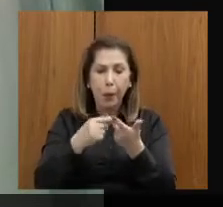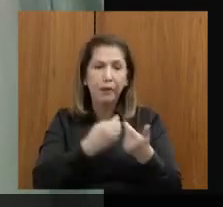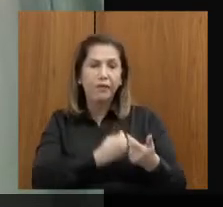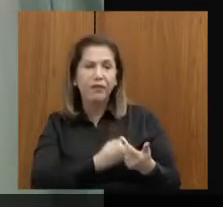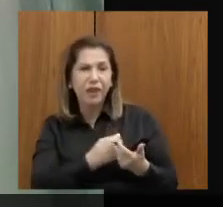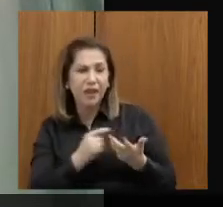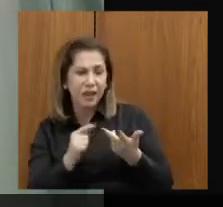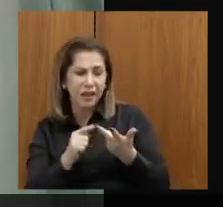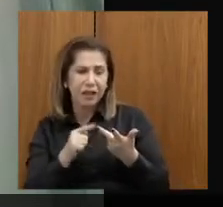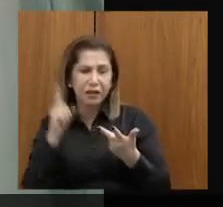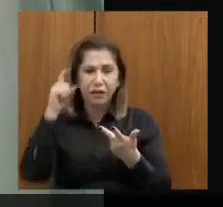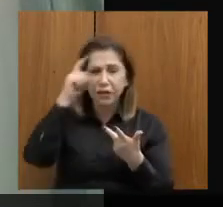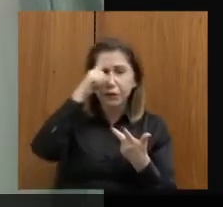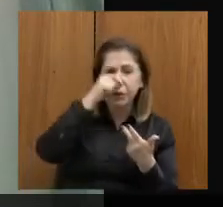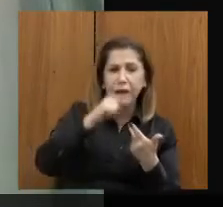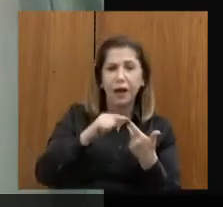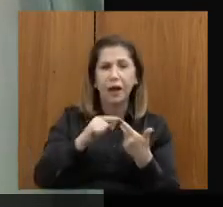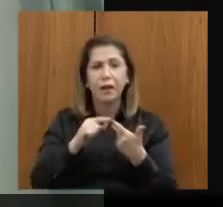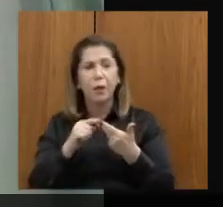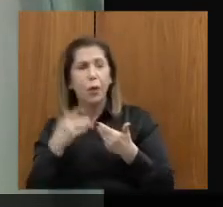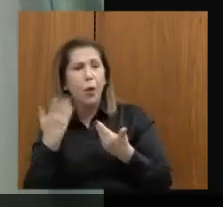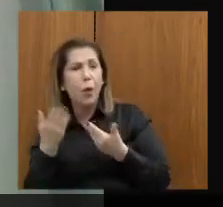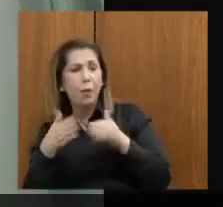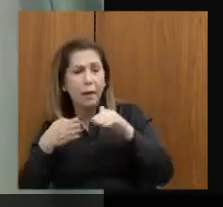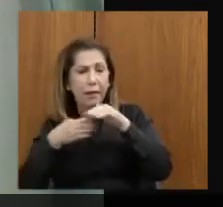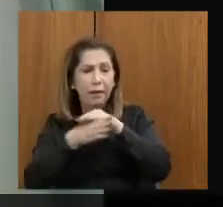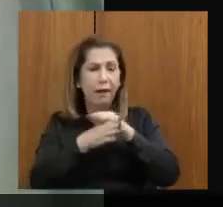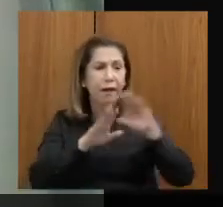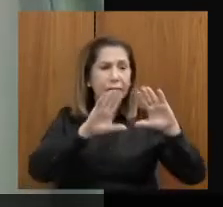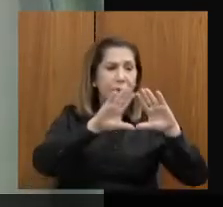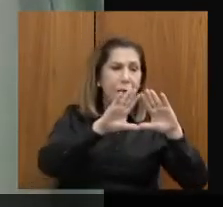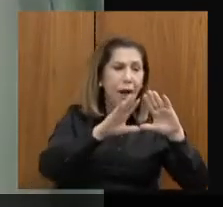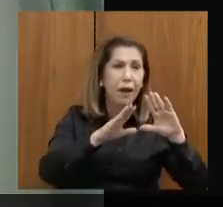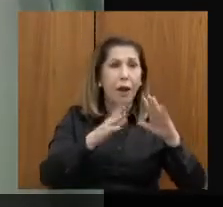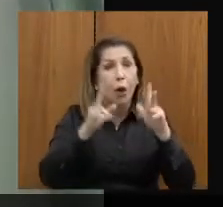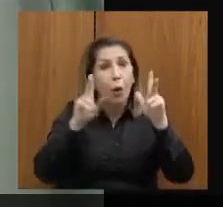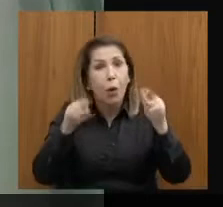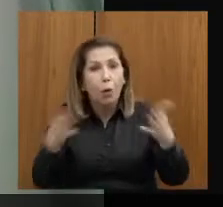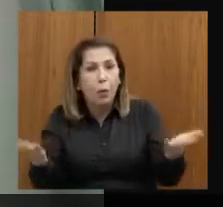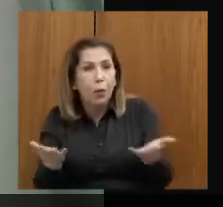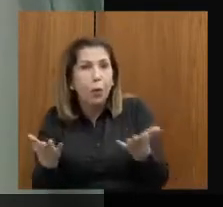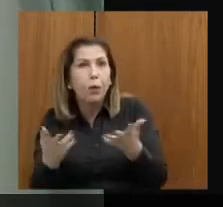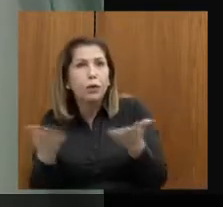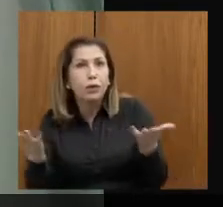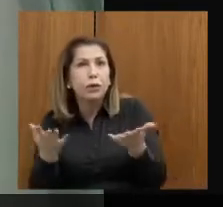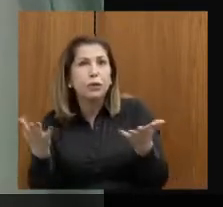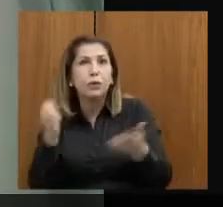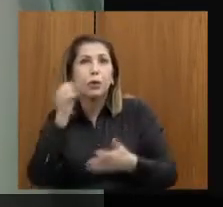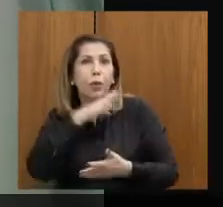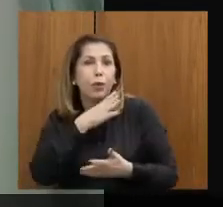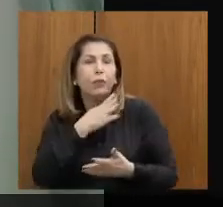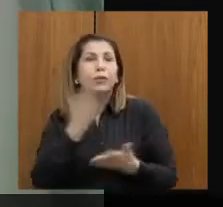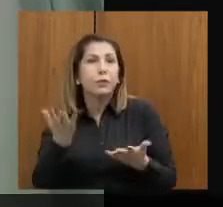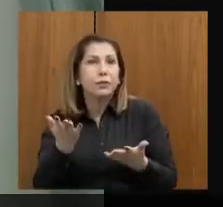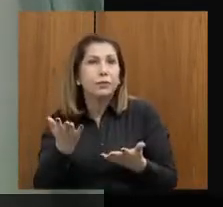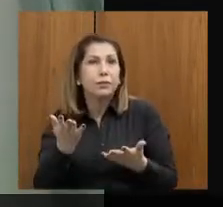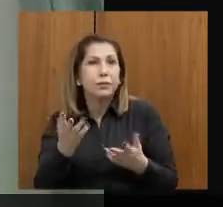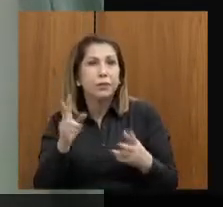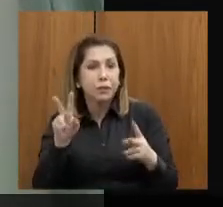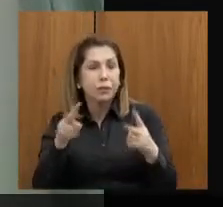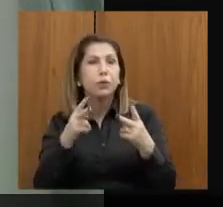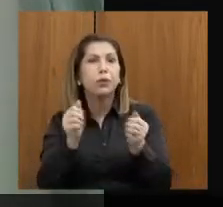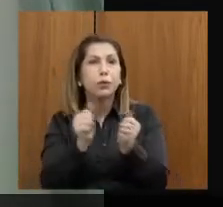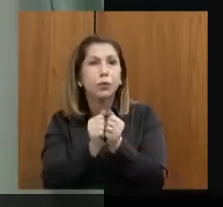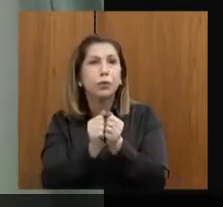falando as dificuldades a forma de entrarem para dentro da Assembleia começa a turma tem que trazer hoje e falar no olho do presidente da Assembleia no ano